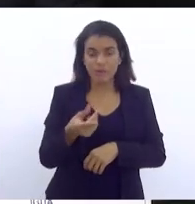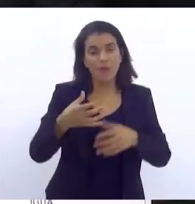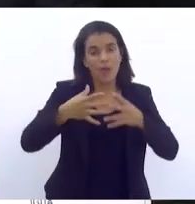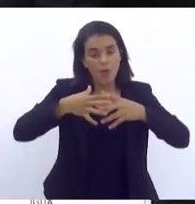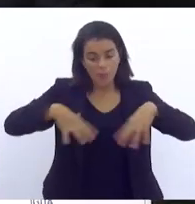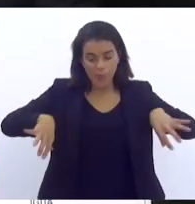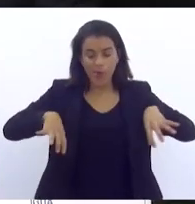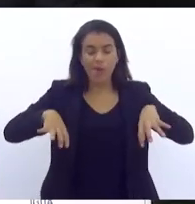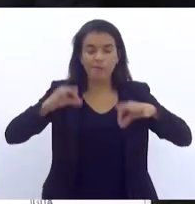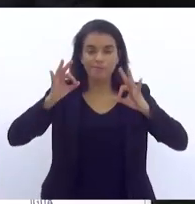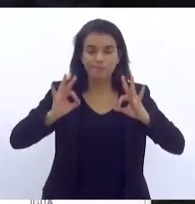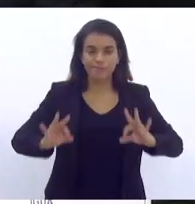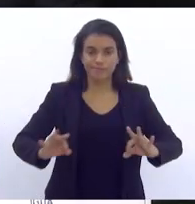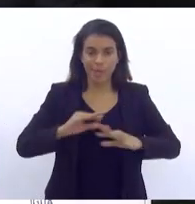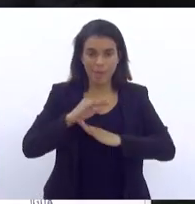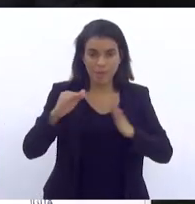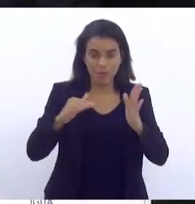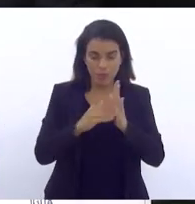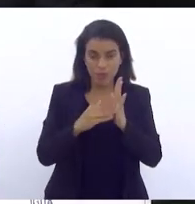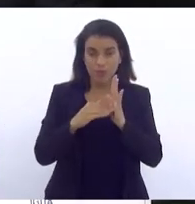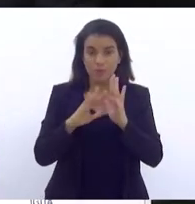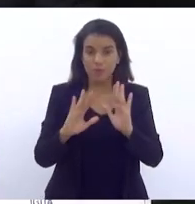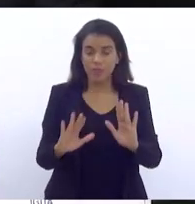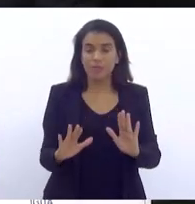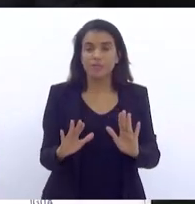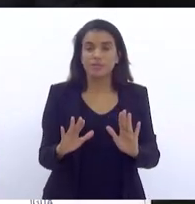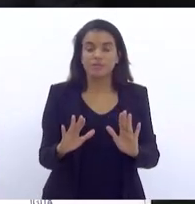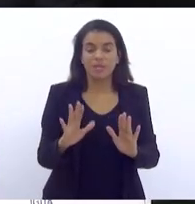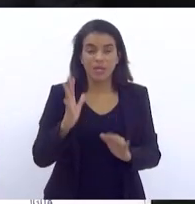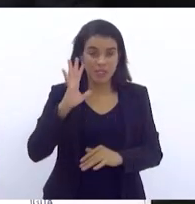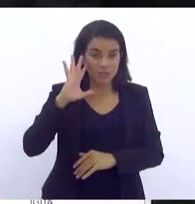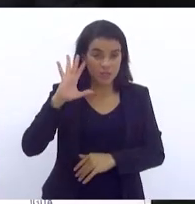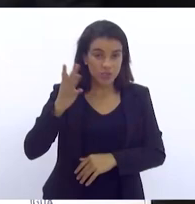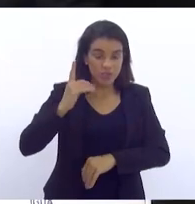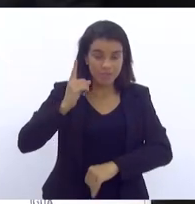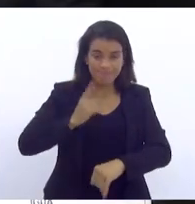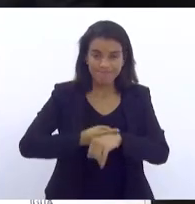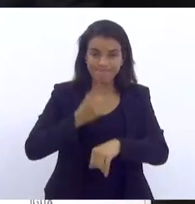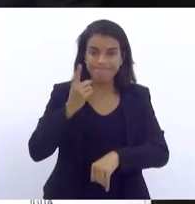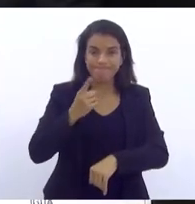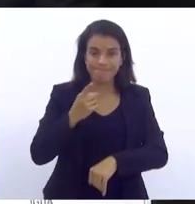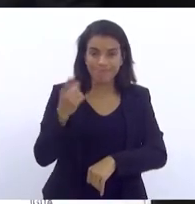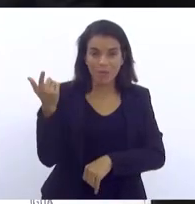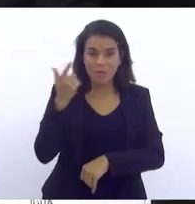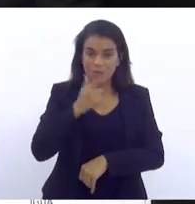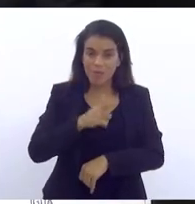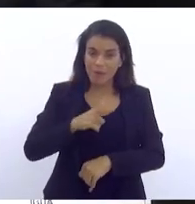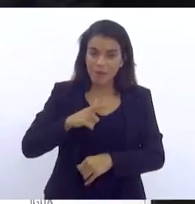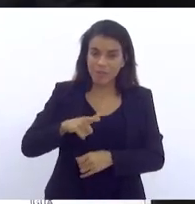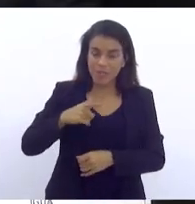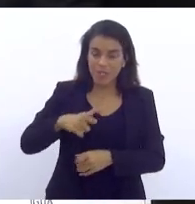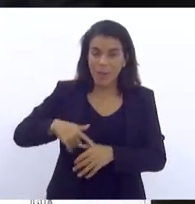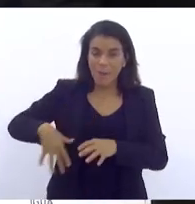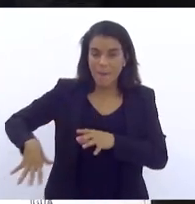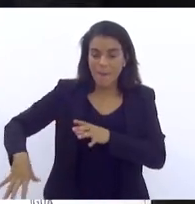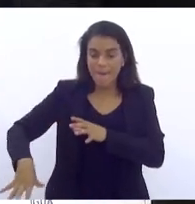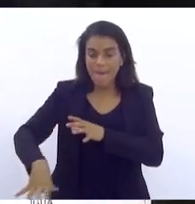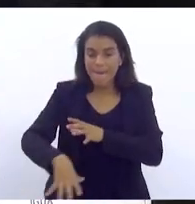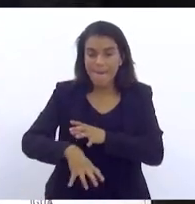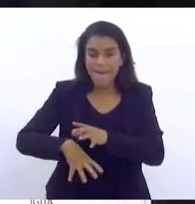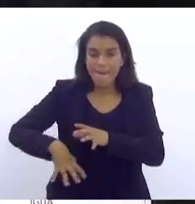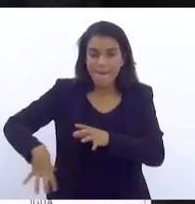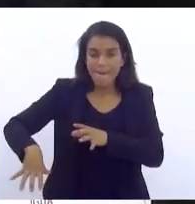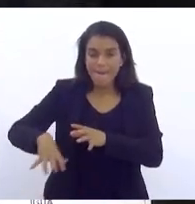absoluto evidentemente mas é a solução imediata para você tirar o mais rapidamente possível o